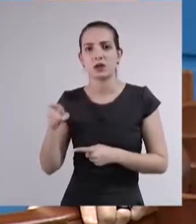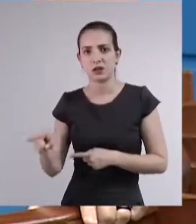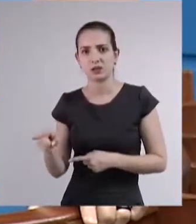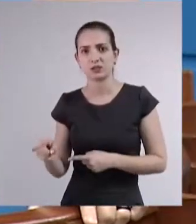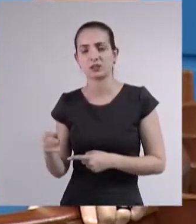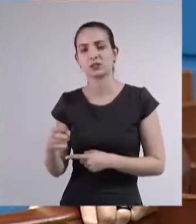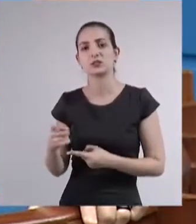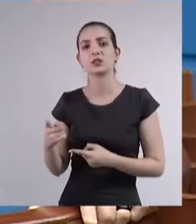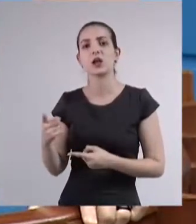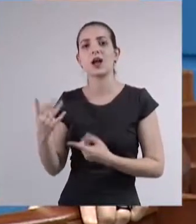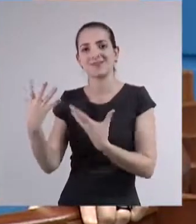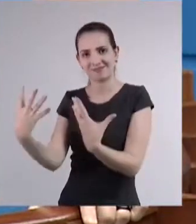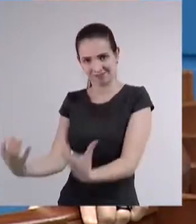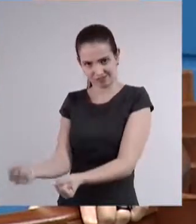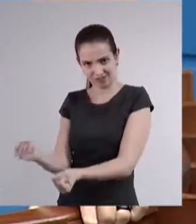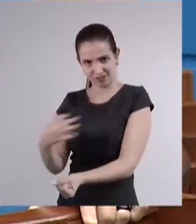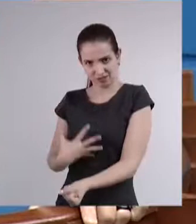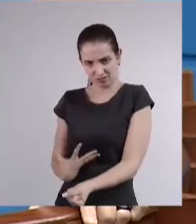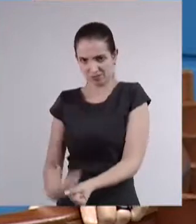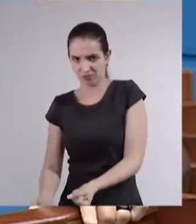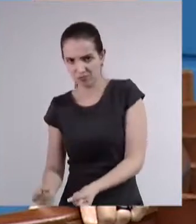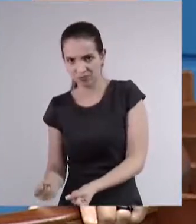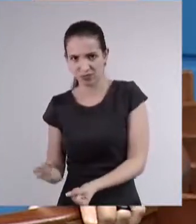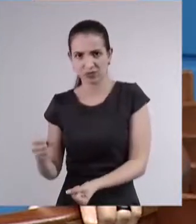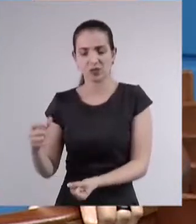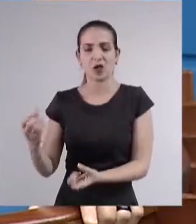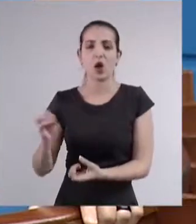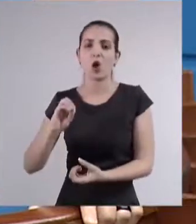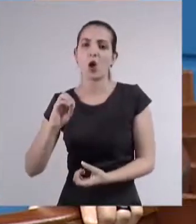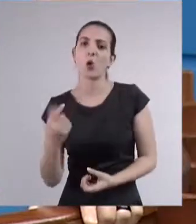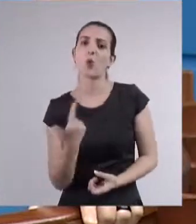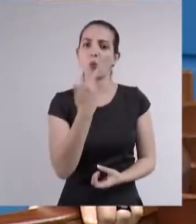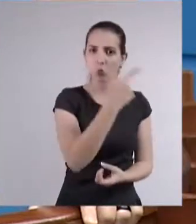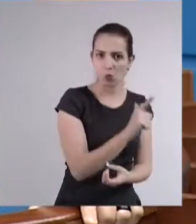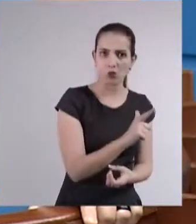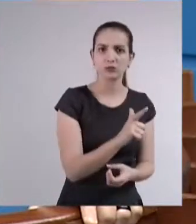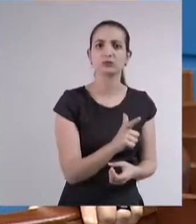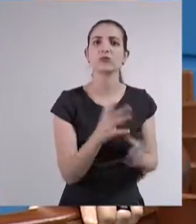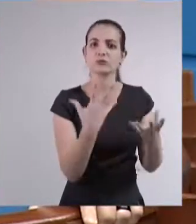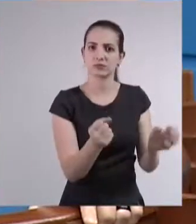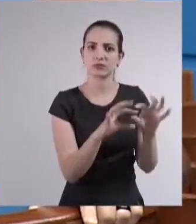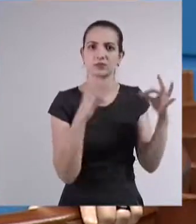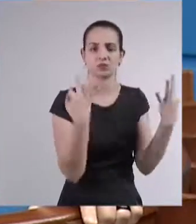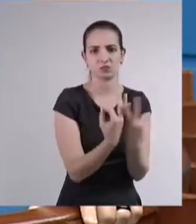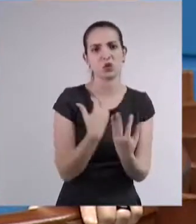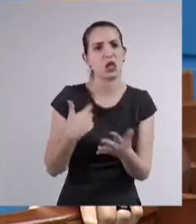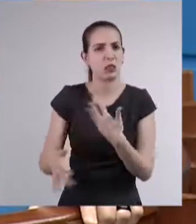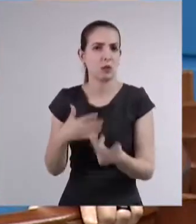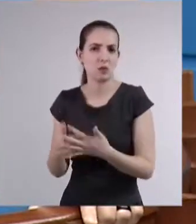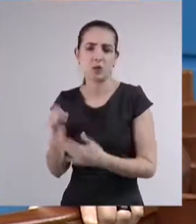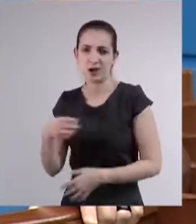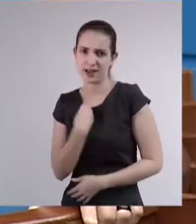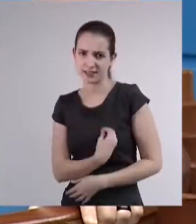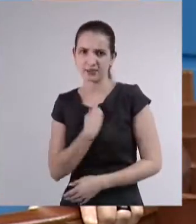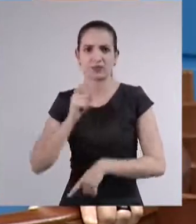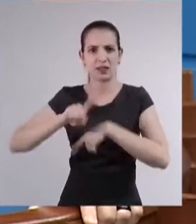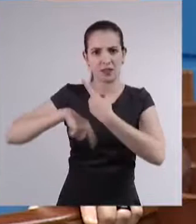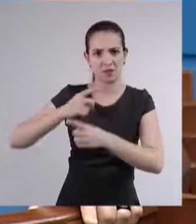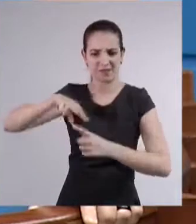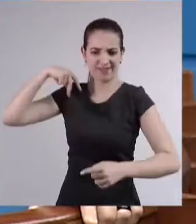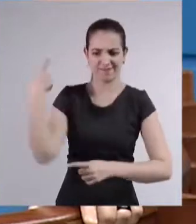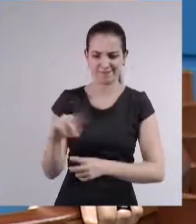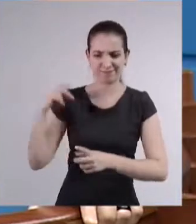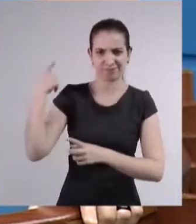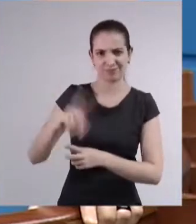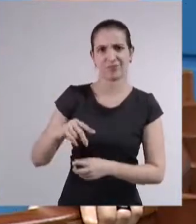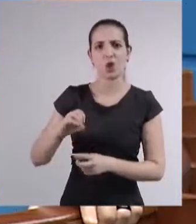Não importa se essa vida vai ser torturada depois, se vai ser colocada num pau de arara, se essa vida vai ser